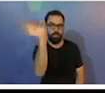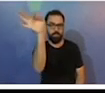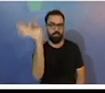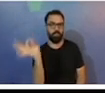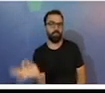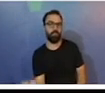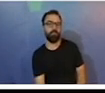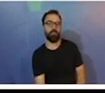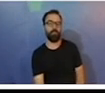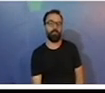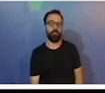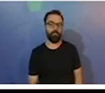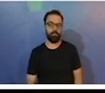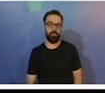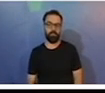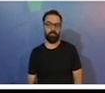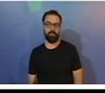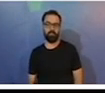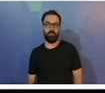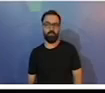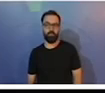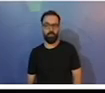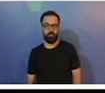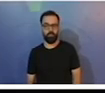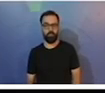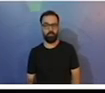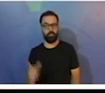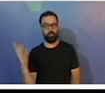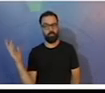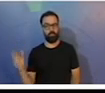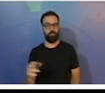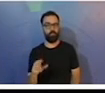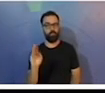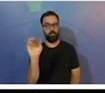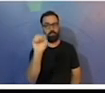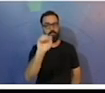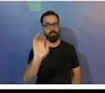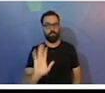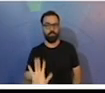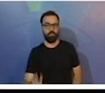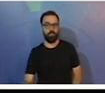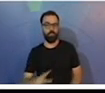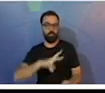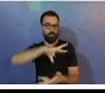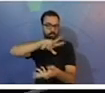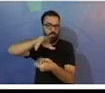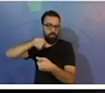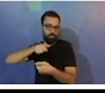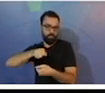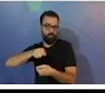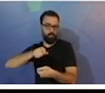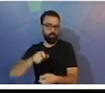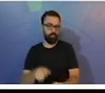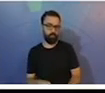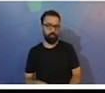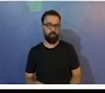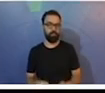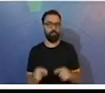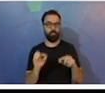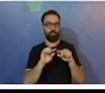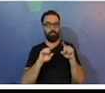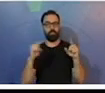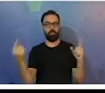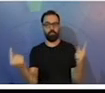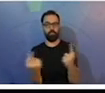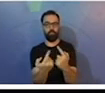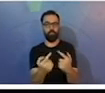Olha lá, no trocar ideias. No planisfério acima, que é esse que vocês têm na apostila, além dos